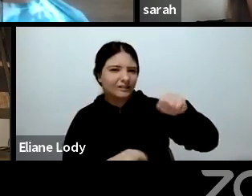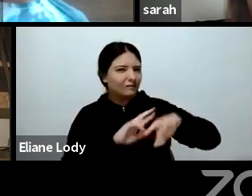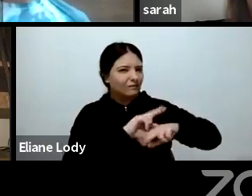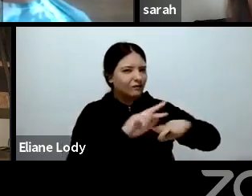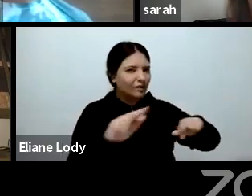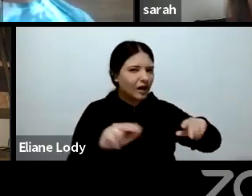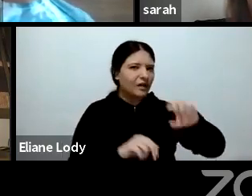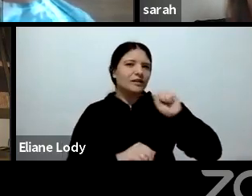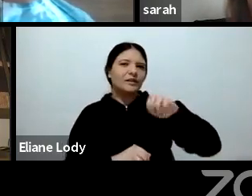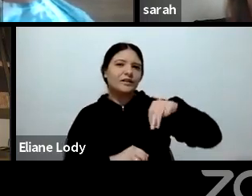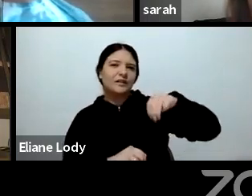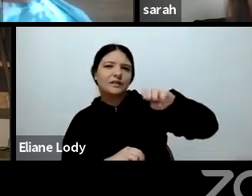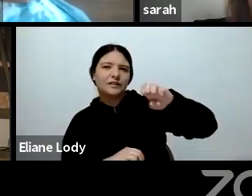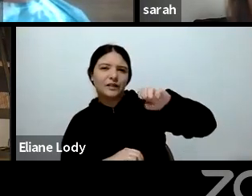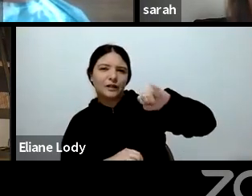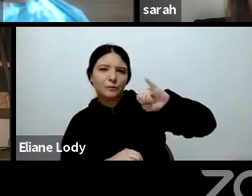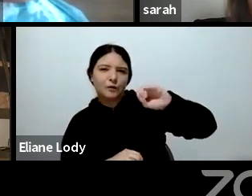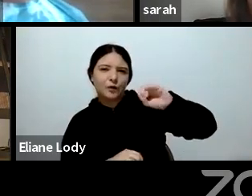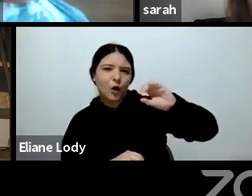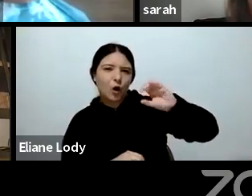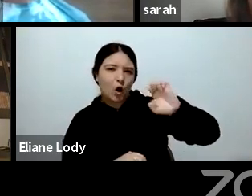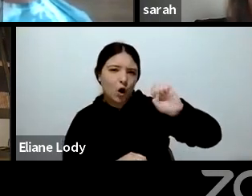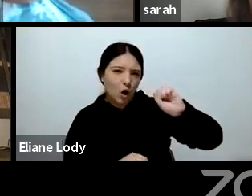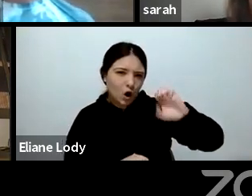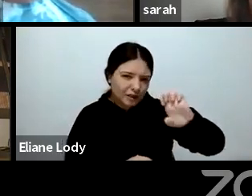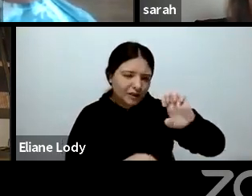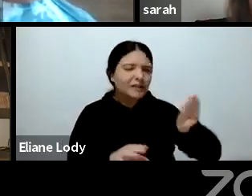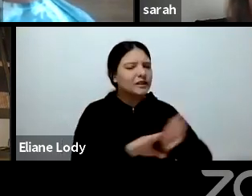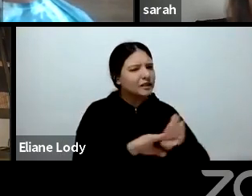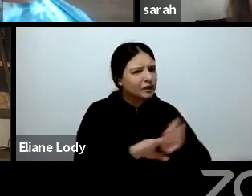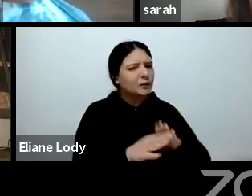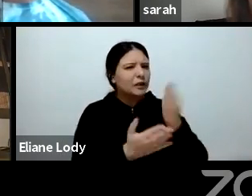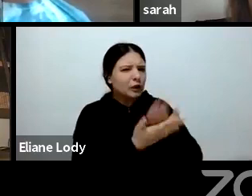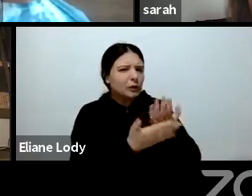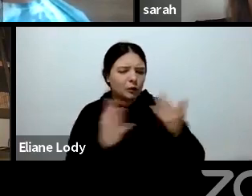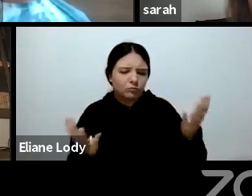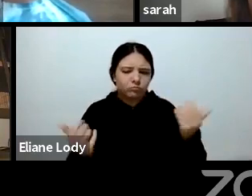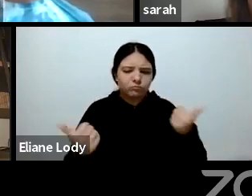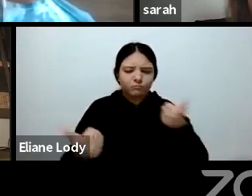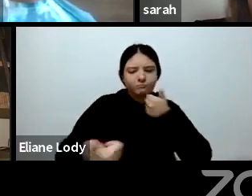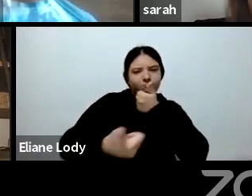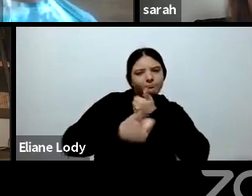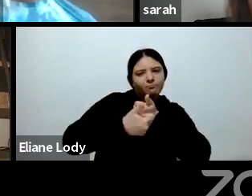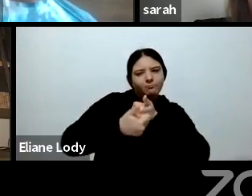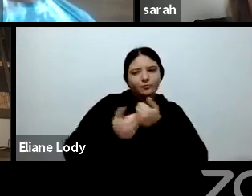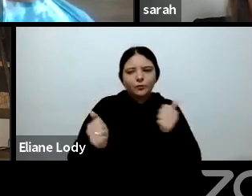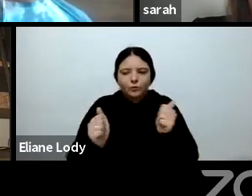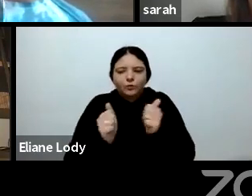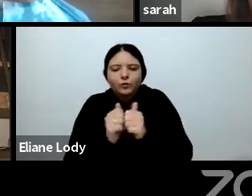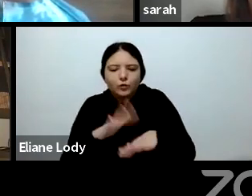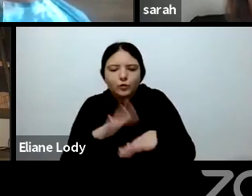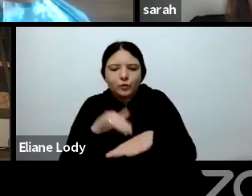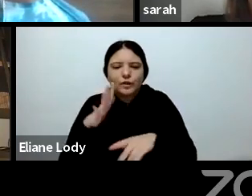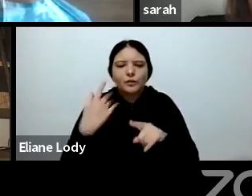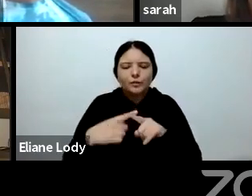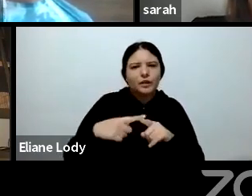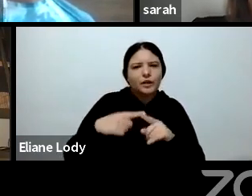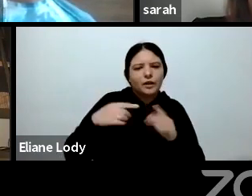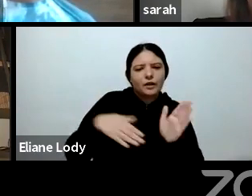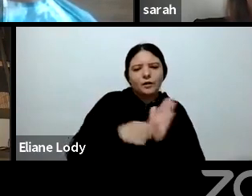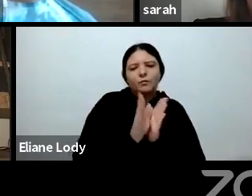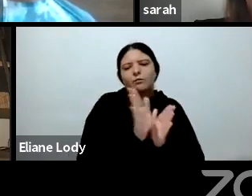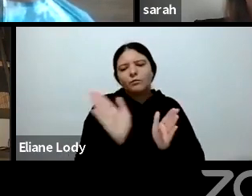multissemiose, né, aproximar um pouco esses estudos que estavam um pouco né, indo para direções